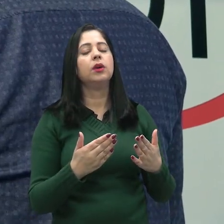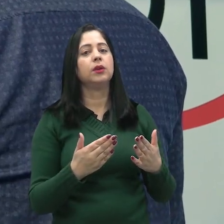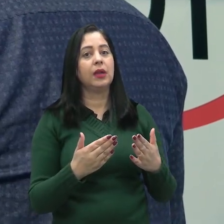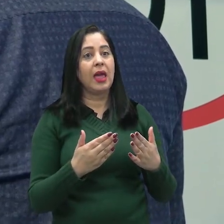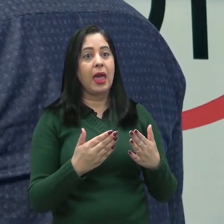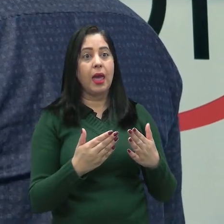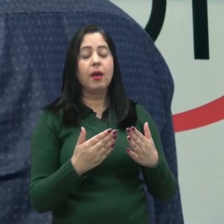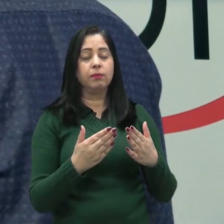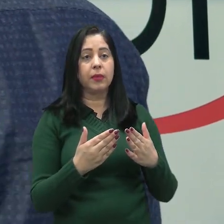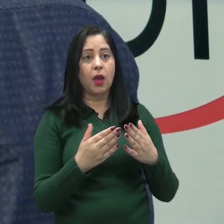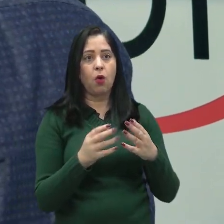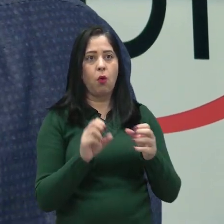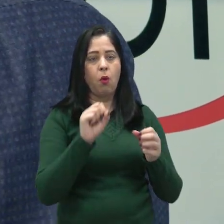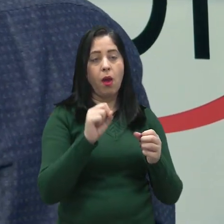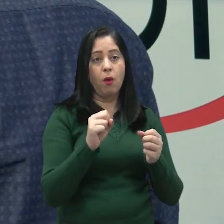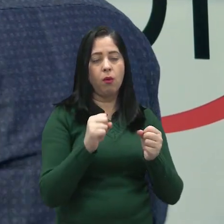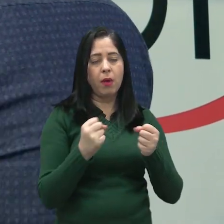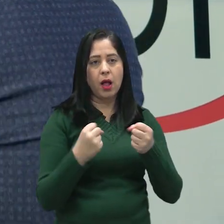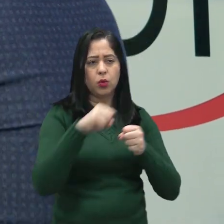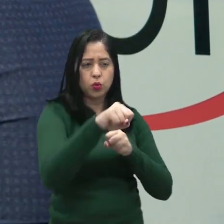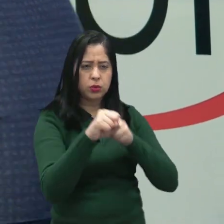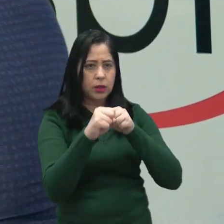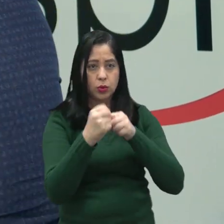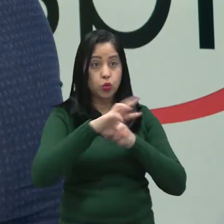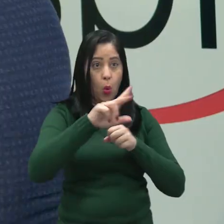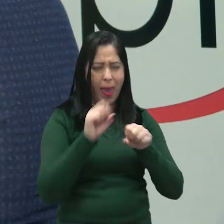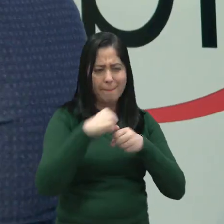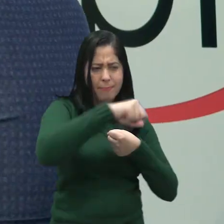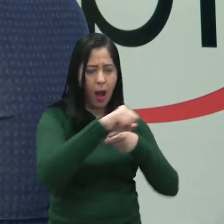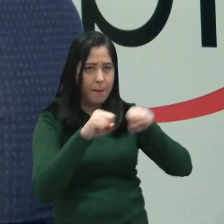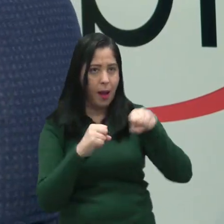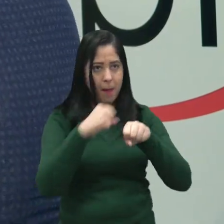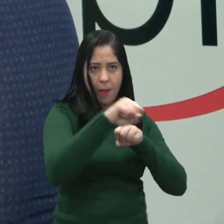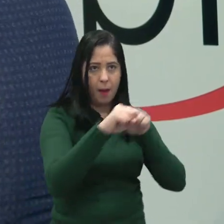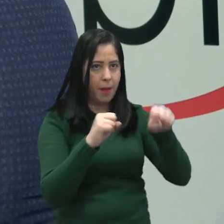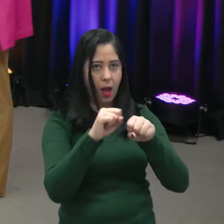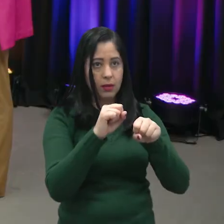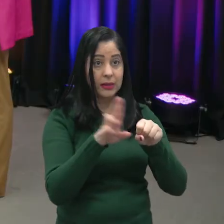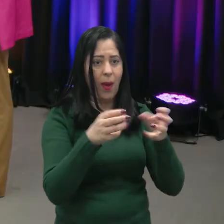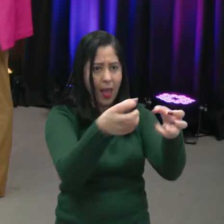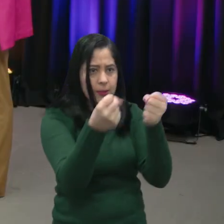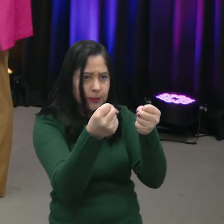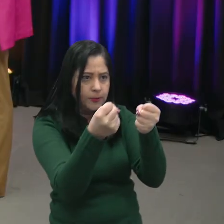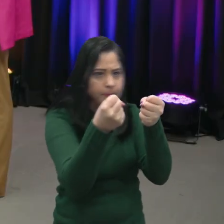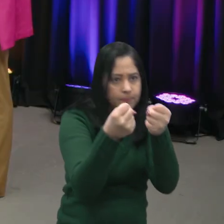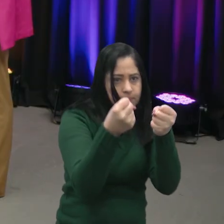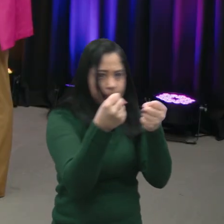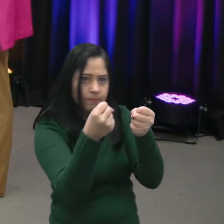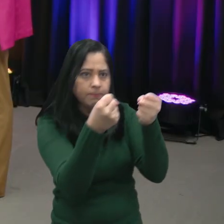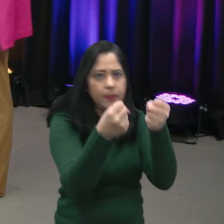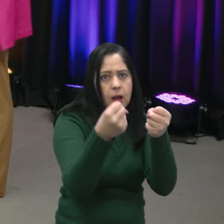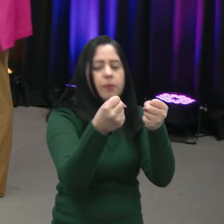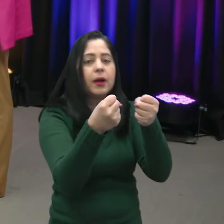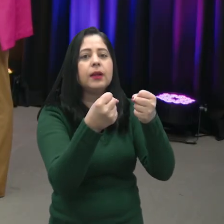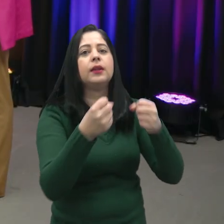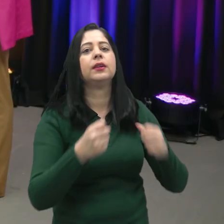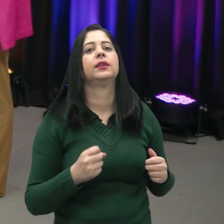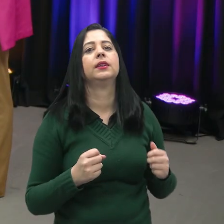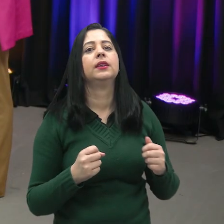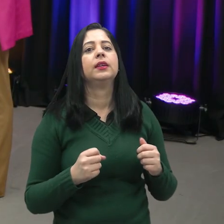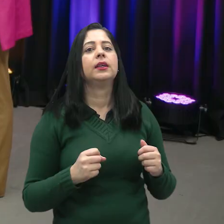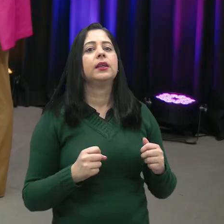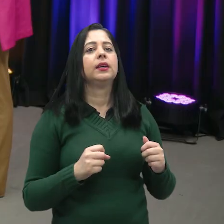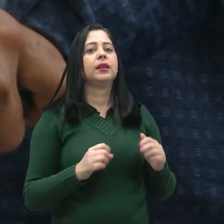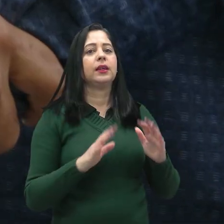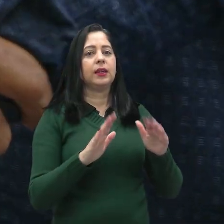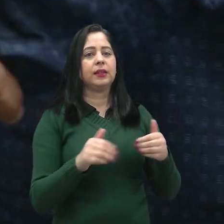bom? Então, o Alexandre vai segurar meu punho aqui, tá? Pode ser um punho, eu faço a rotação,